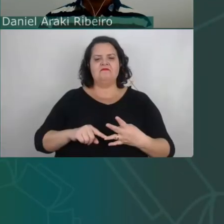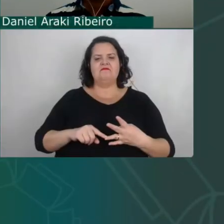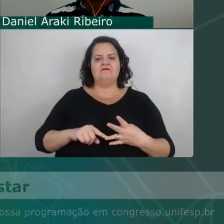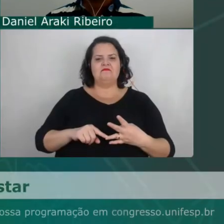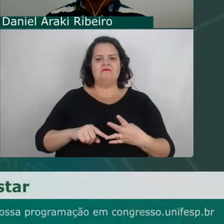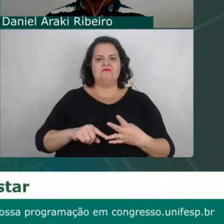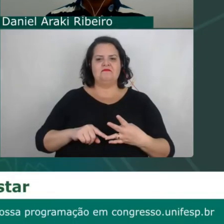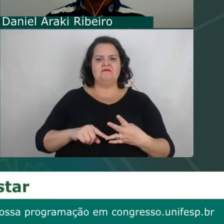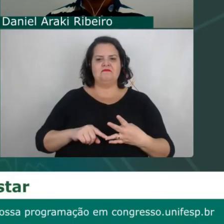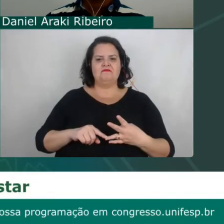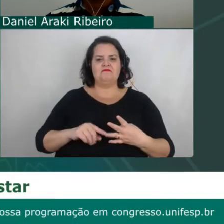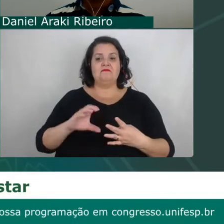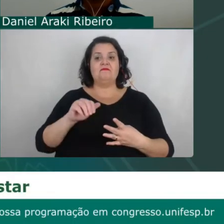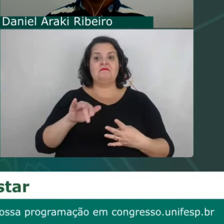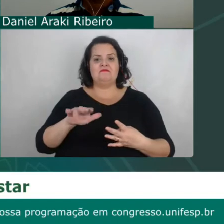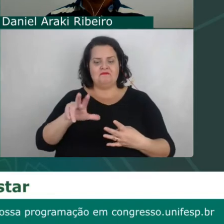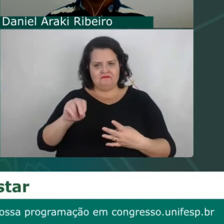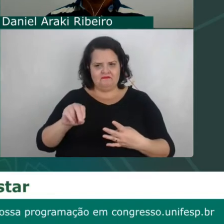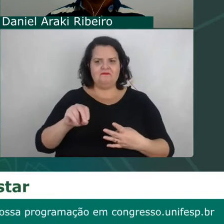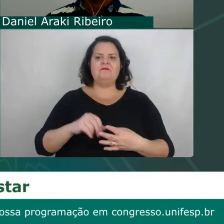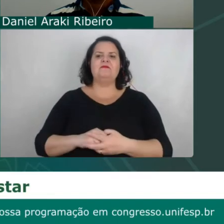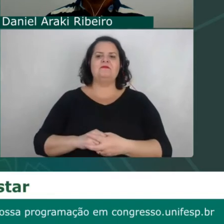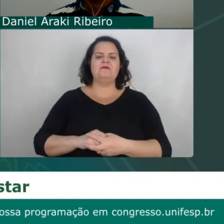para compartilhar as suas experiências e